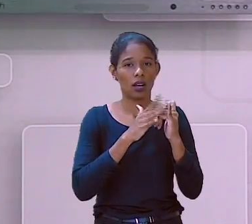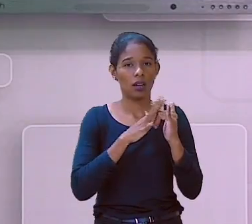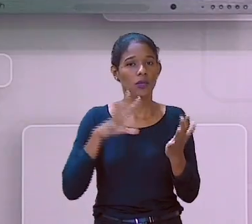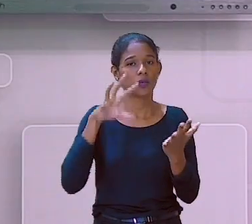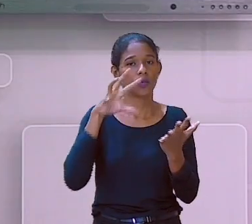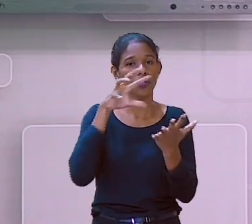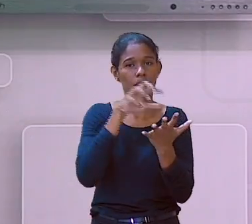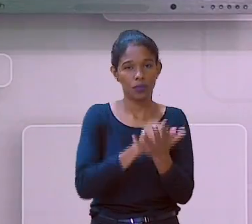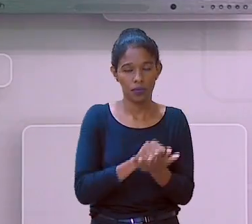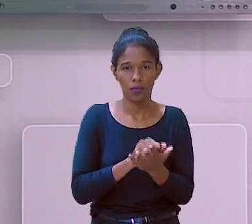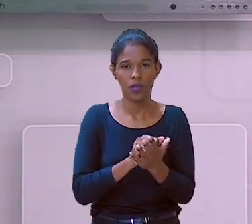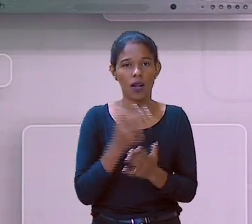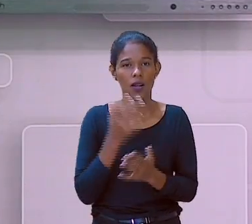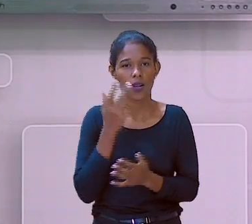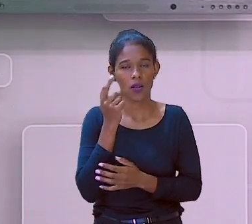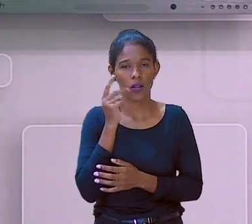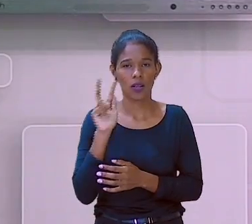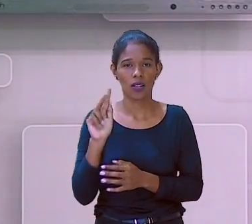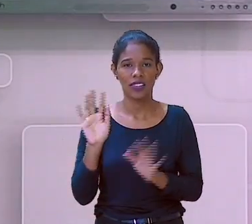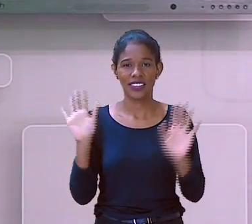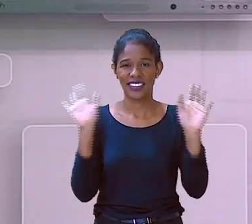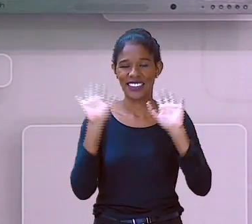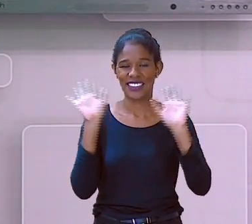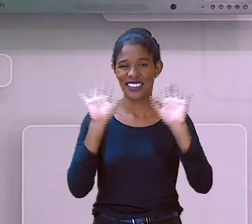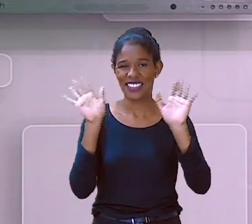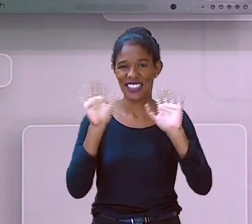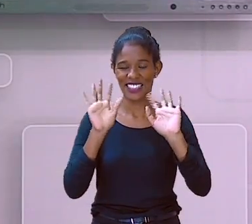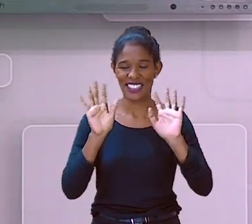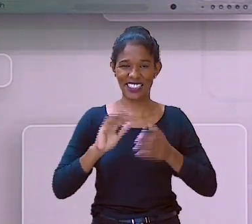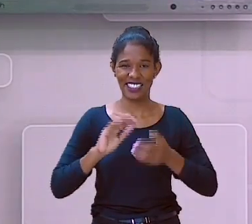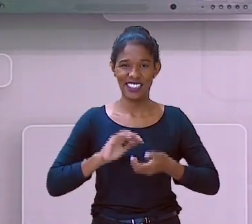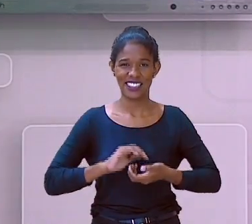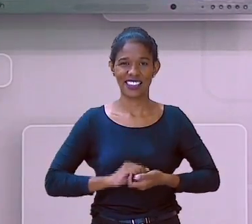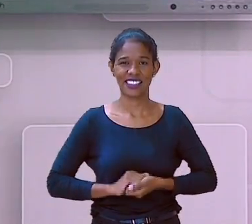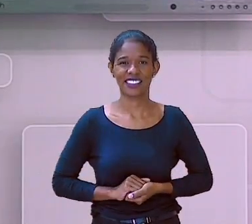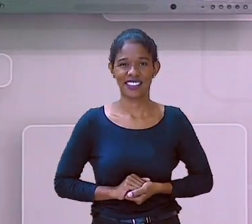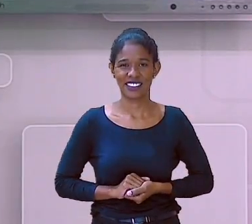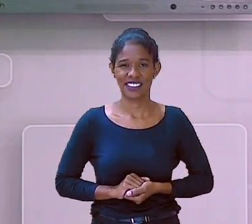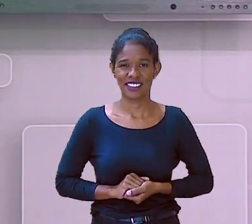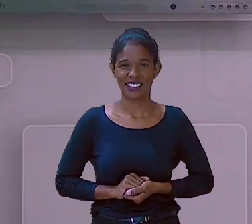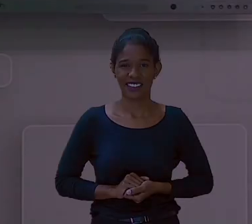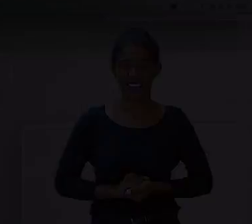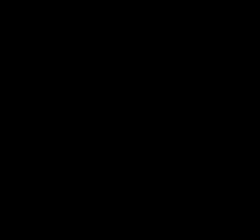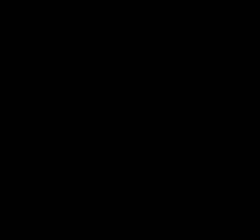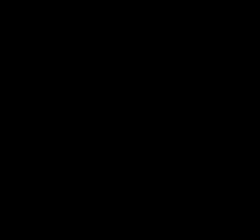canal no YouTube, SMED-GV. Até a próxima aula, pessoal. Tchau!